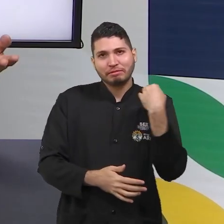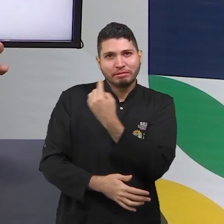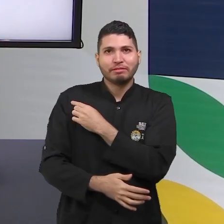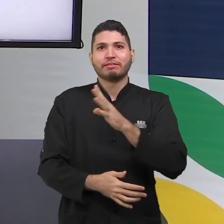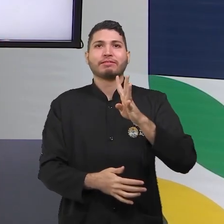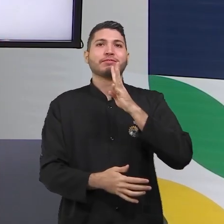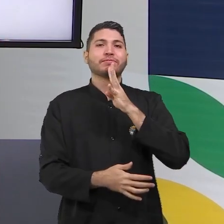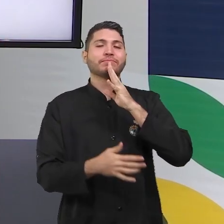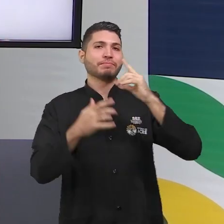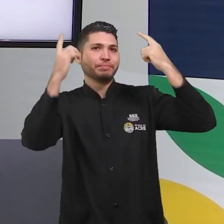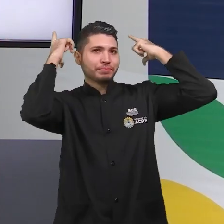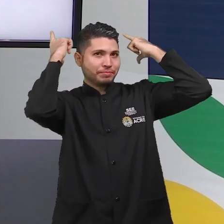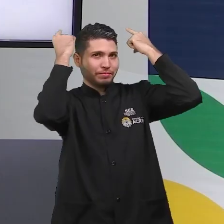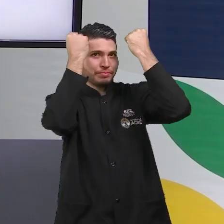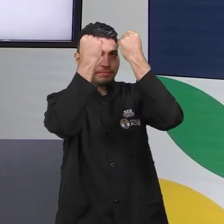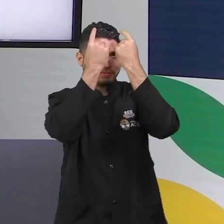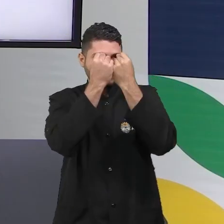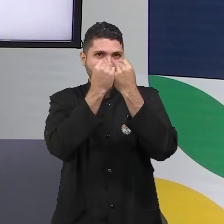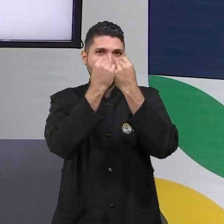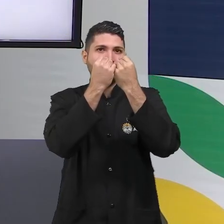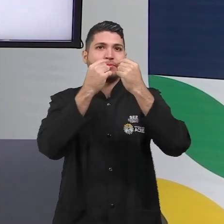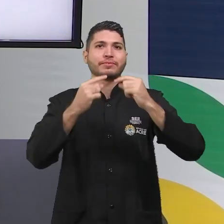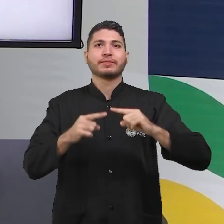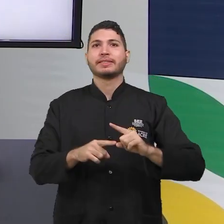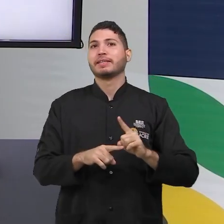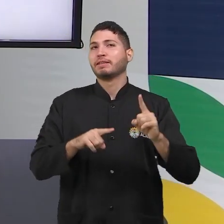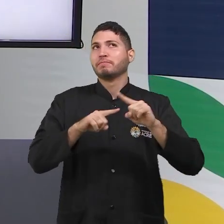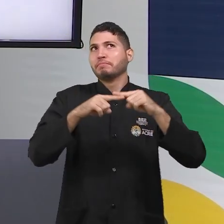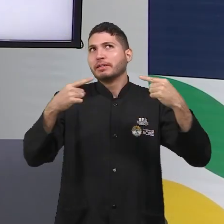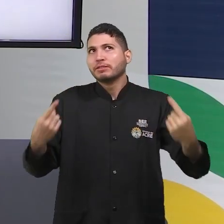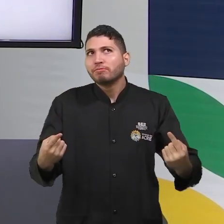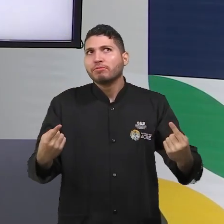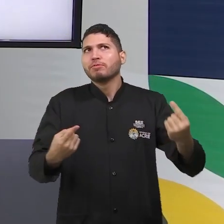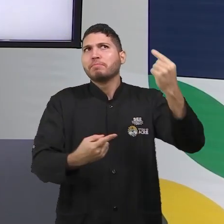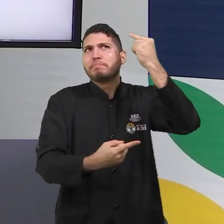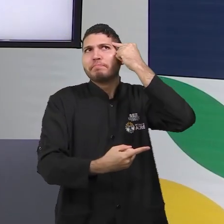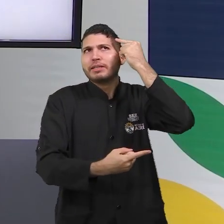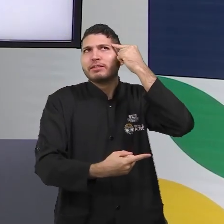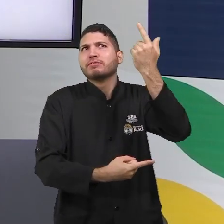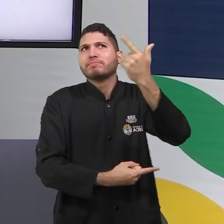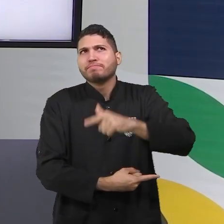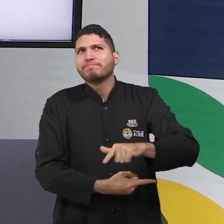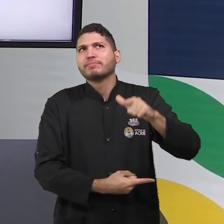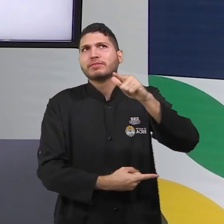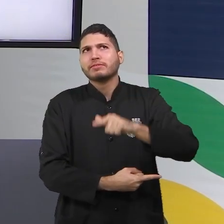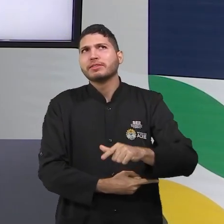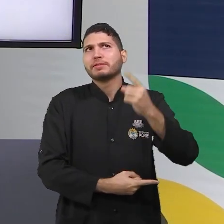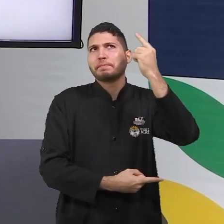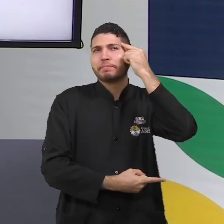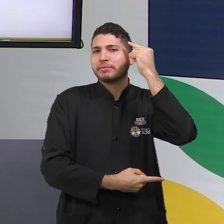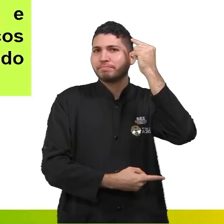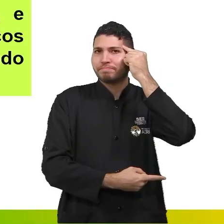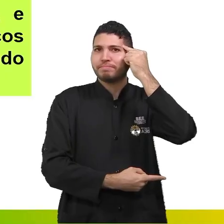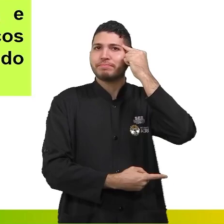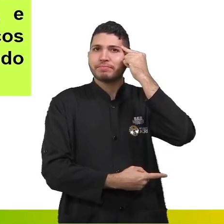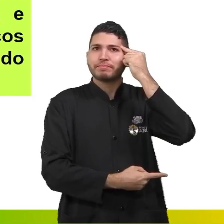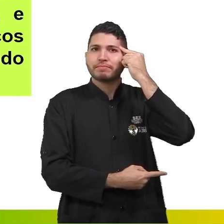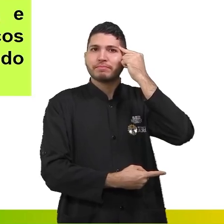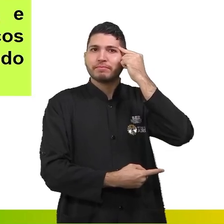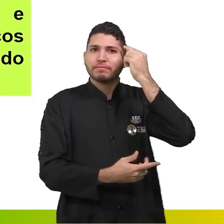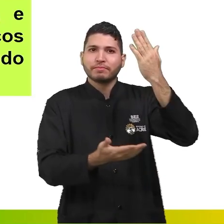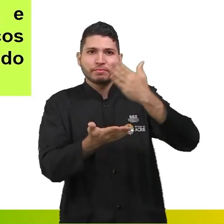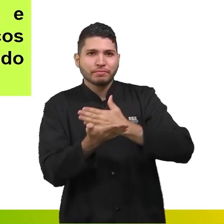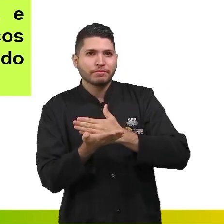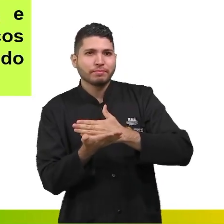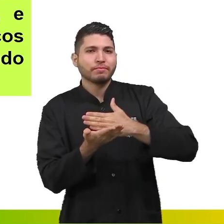é grega. Porém, eu venho repensando essa atitude, esse pensamento. Então, para